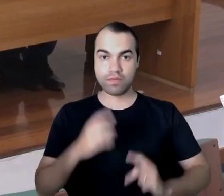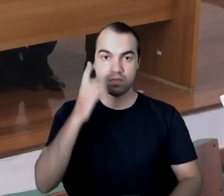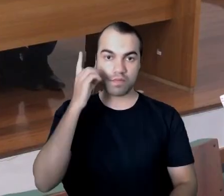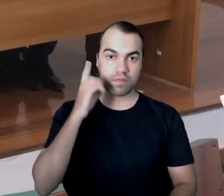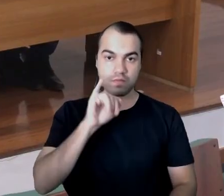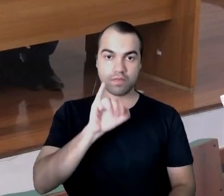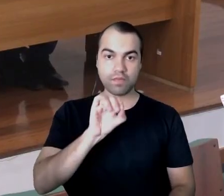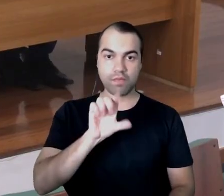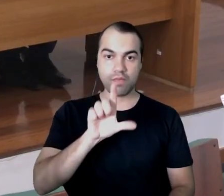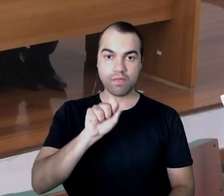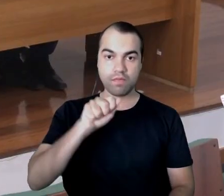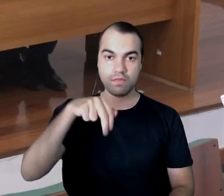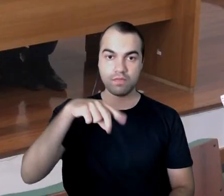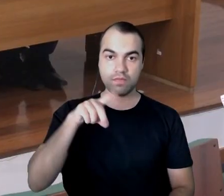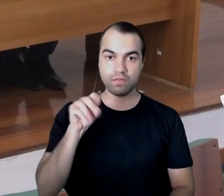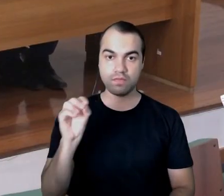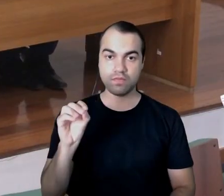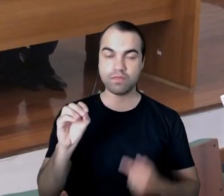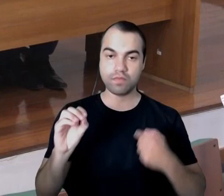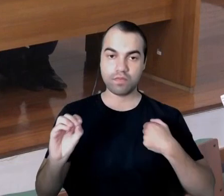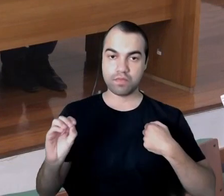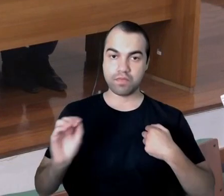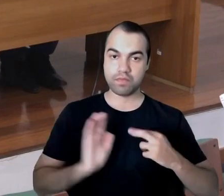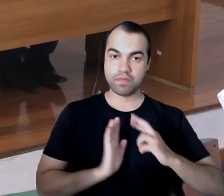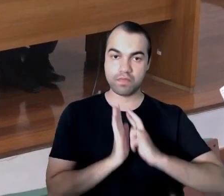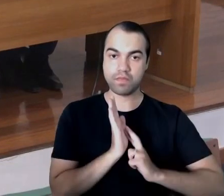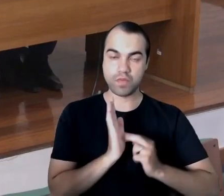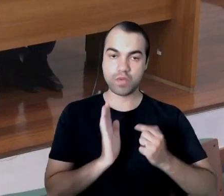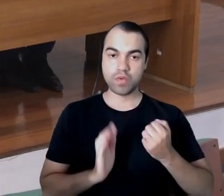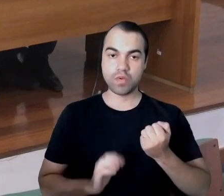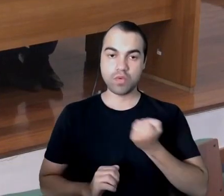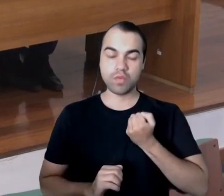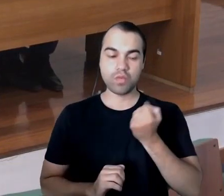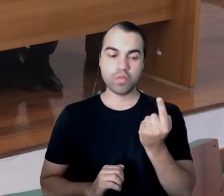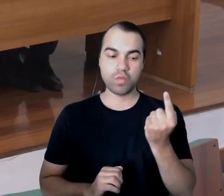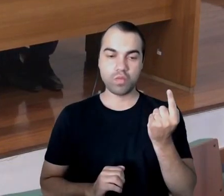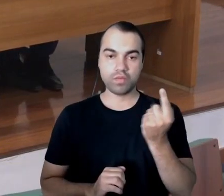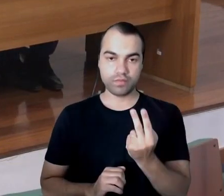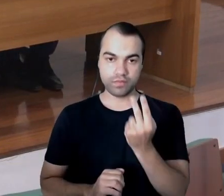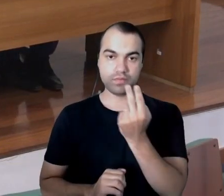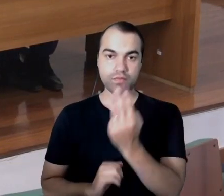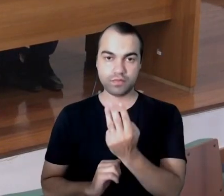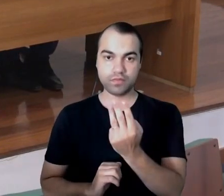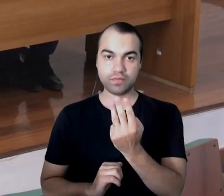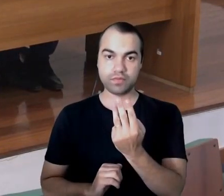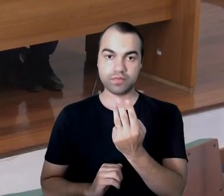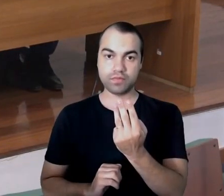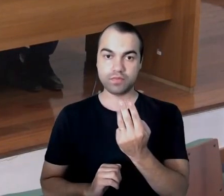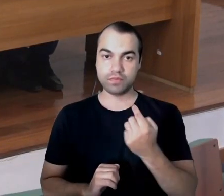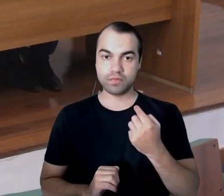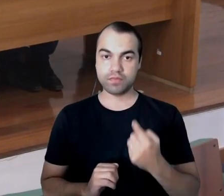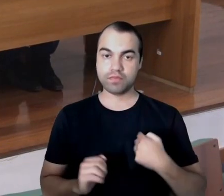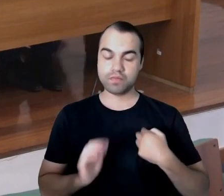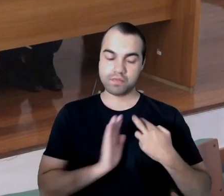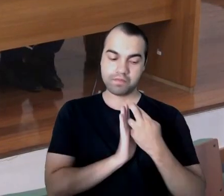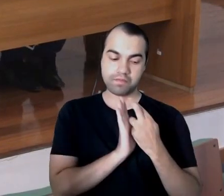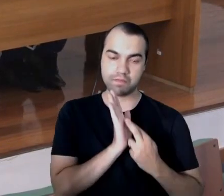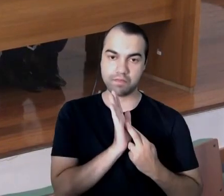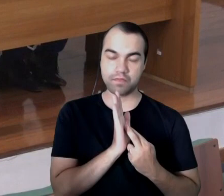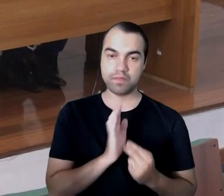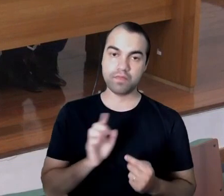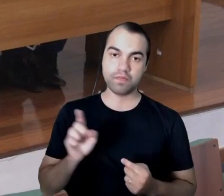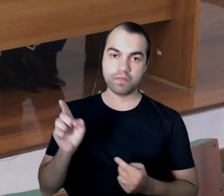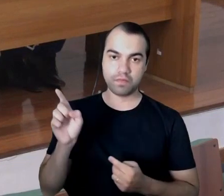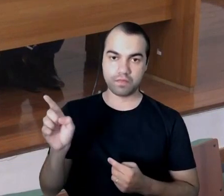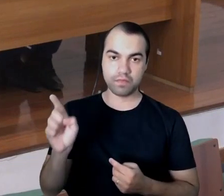eu sou relator Deputado Então os itens 1 2 e 3 como eu relato vossa excelência presídio por favor na ausência